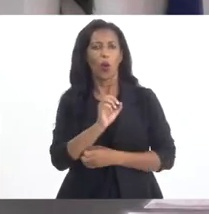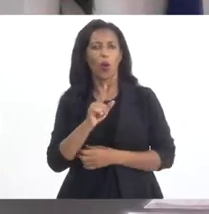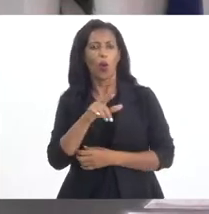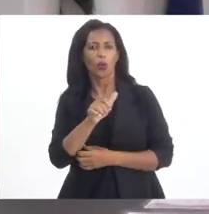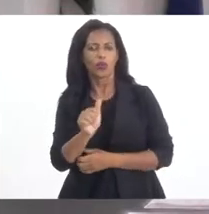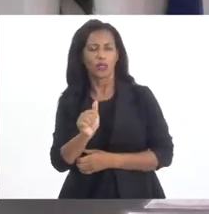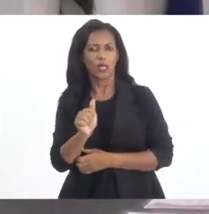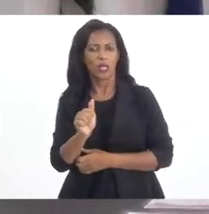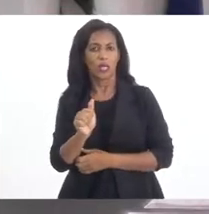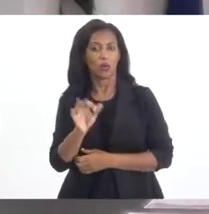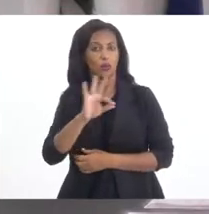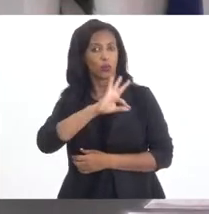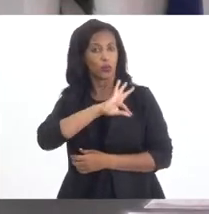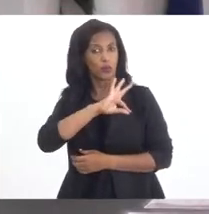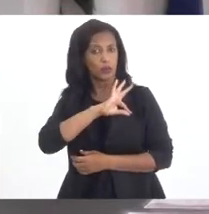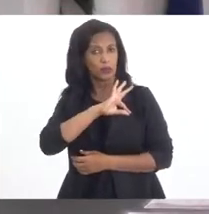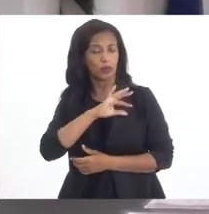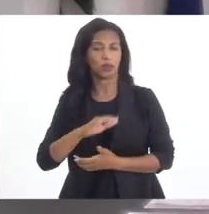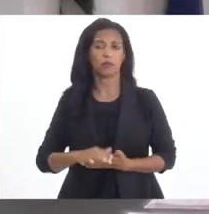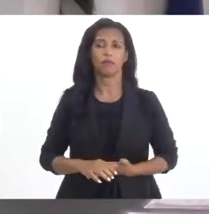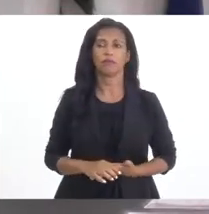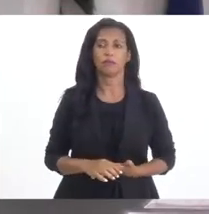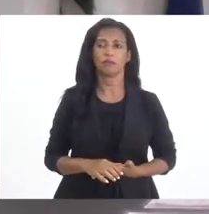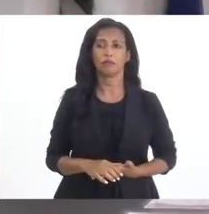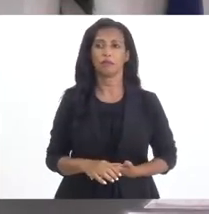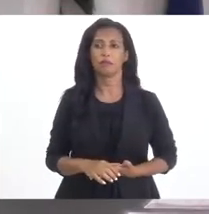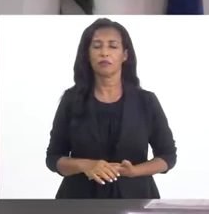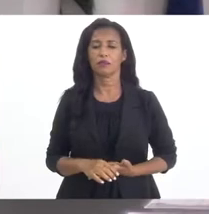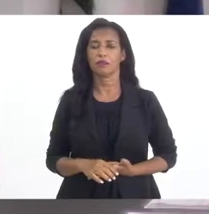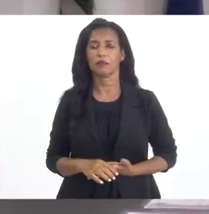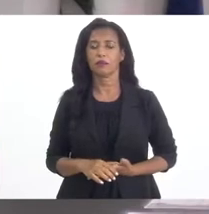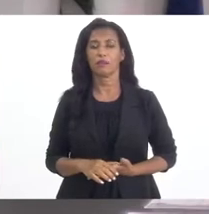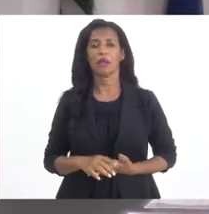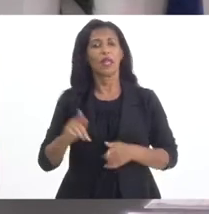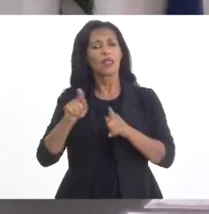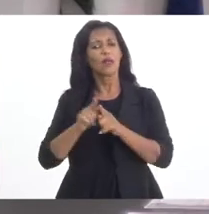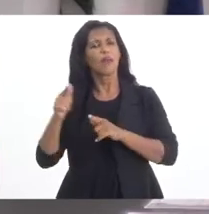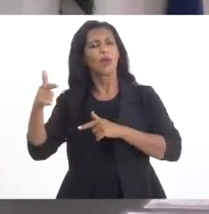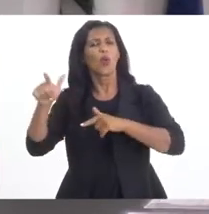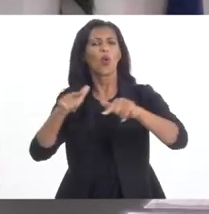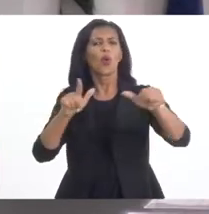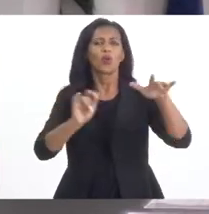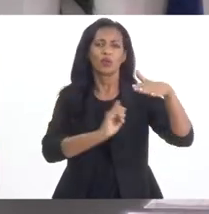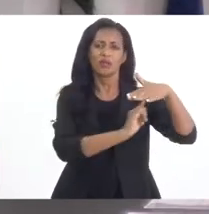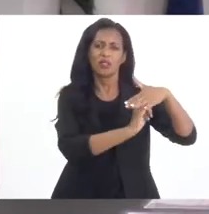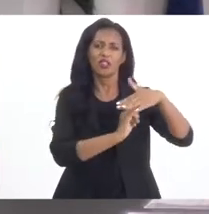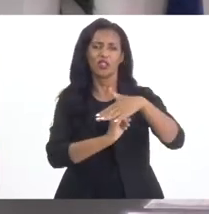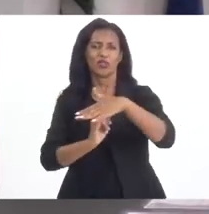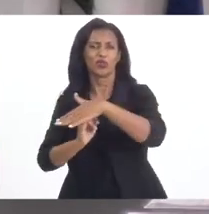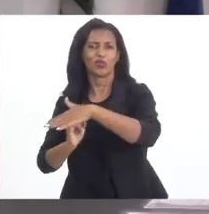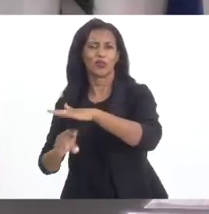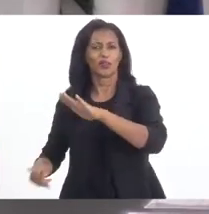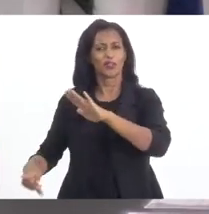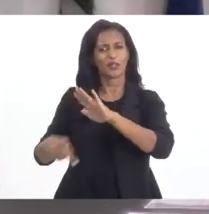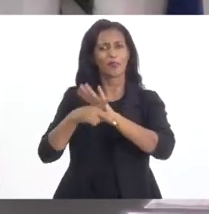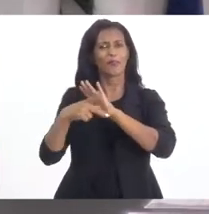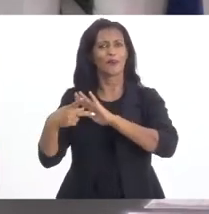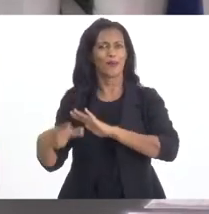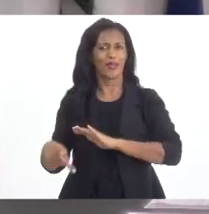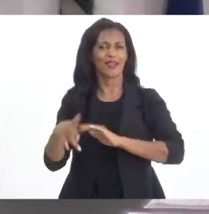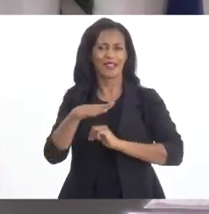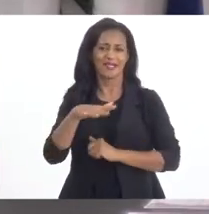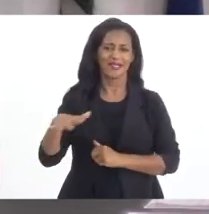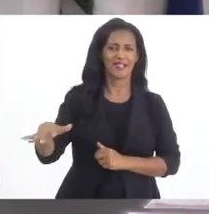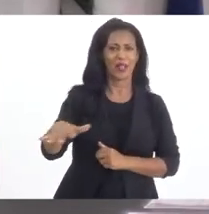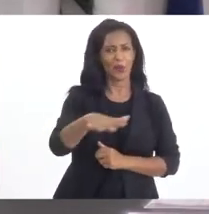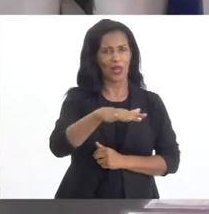do 41º Batalhão, né? Além de outras instituições da sociedade civil de